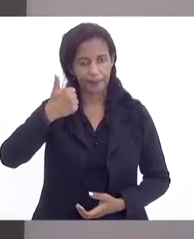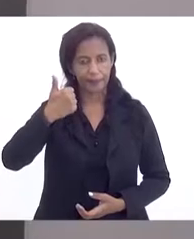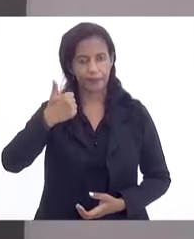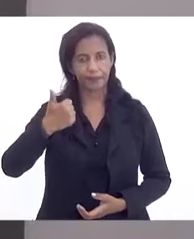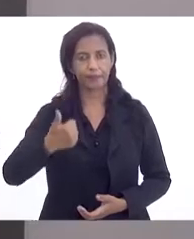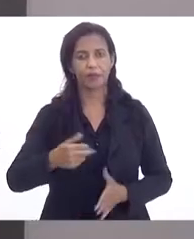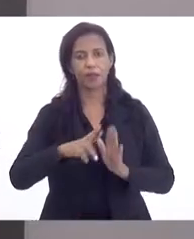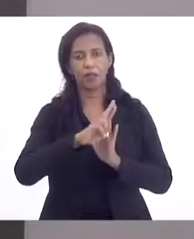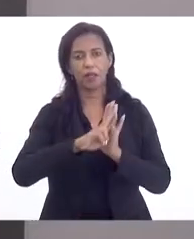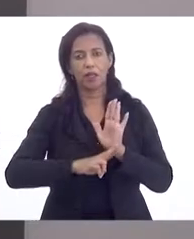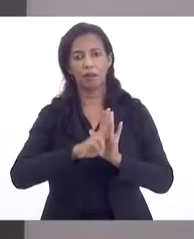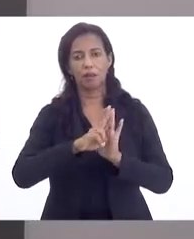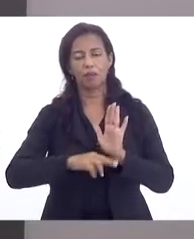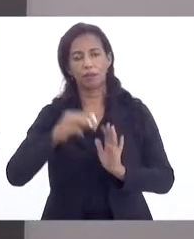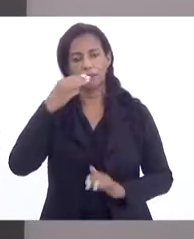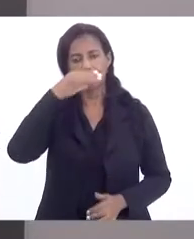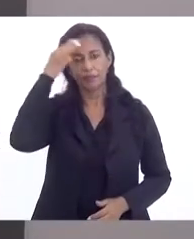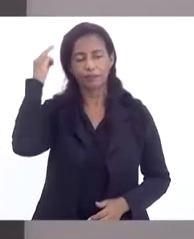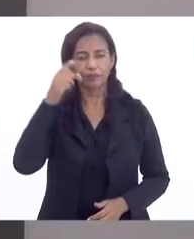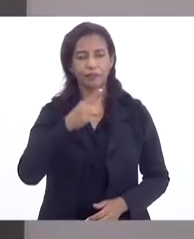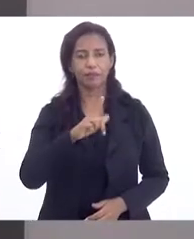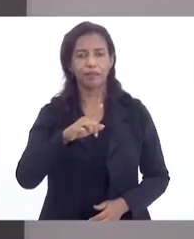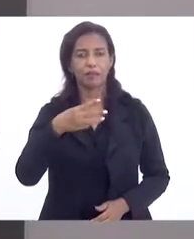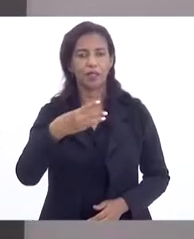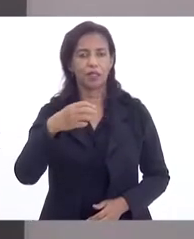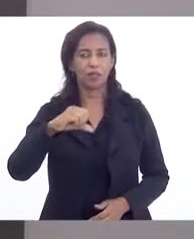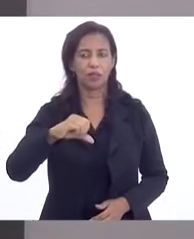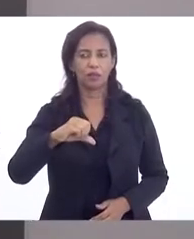o relator deputado Márcio Pacheco, projeto de lei